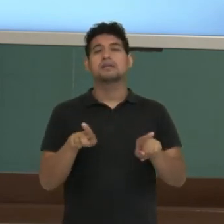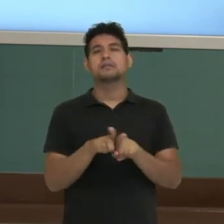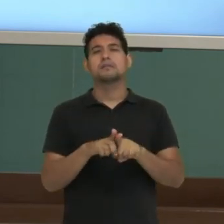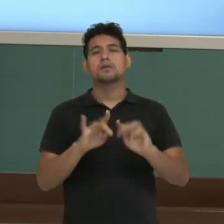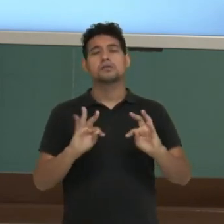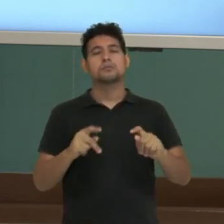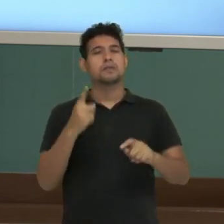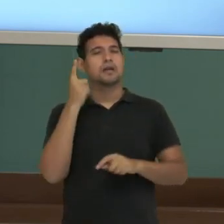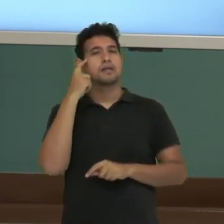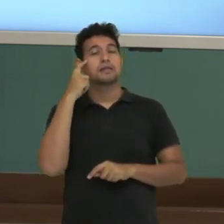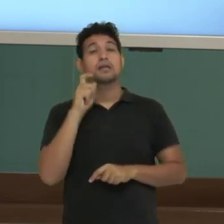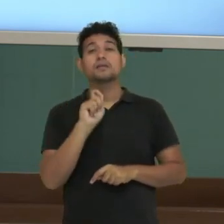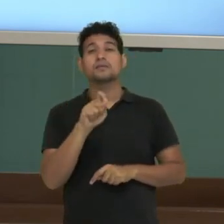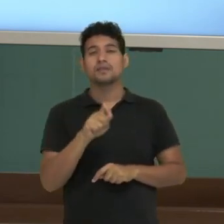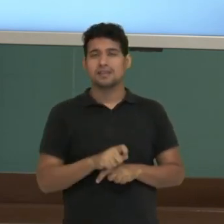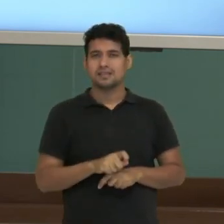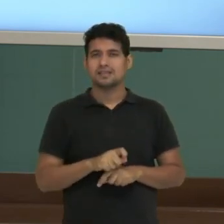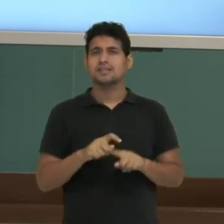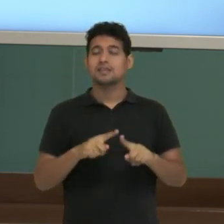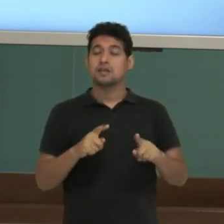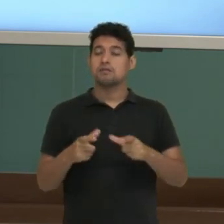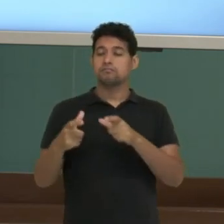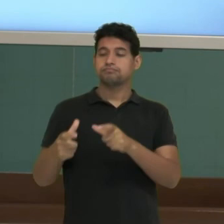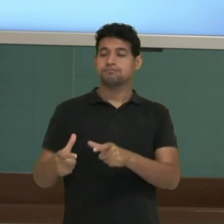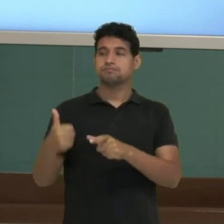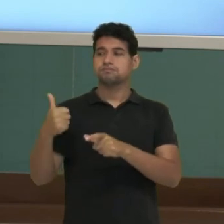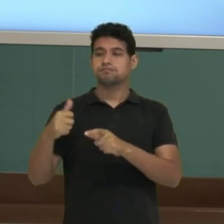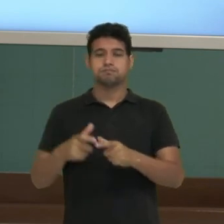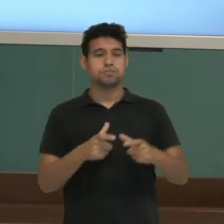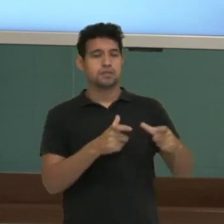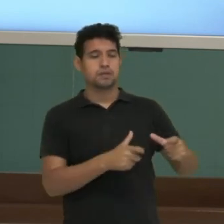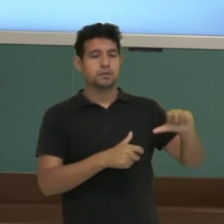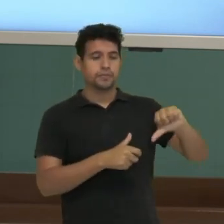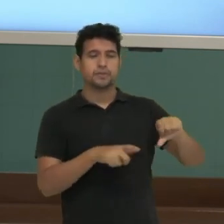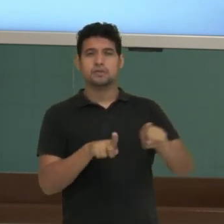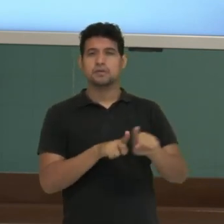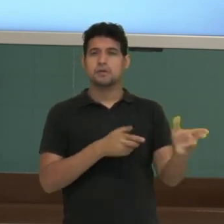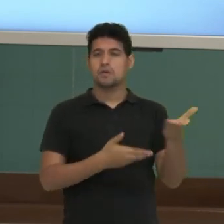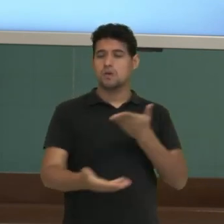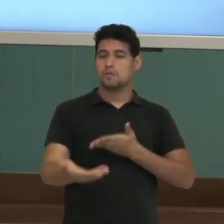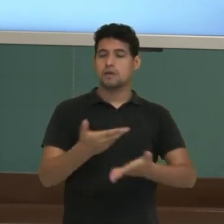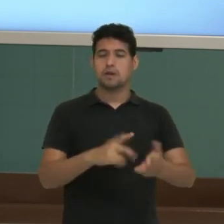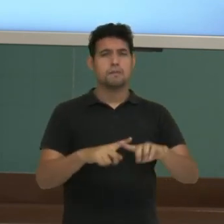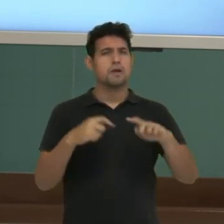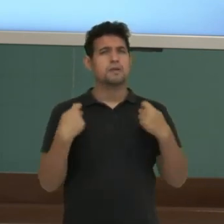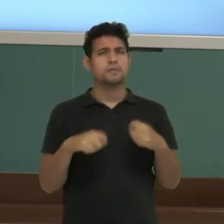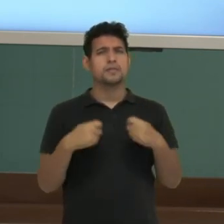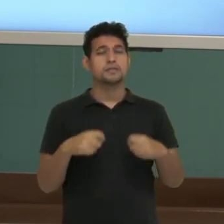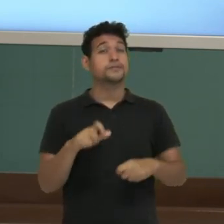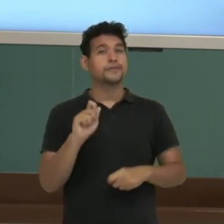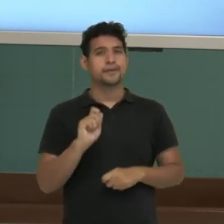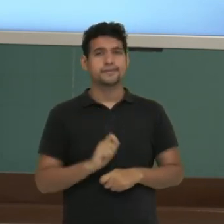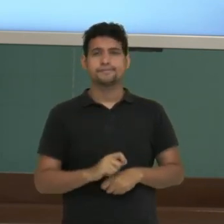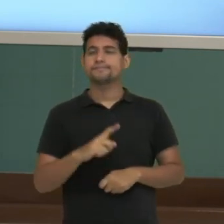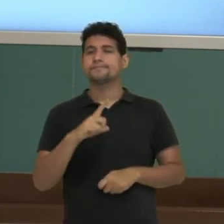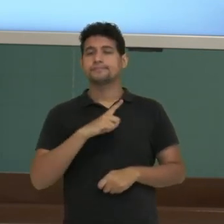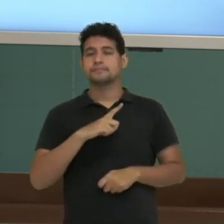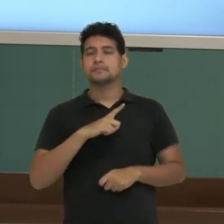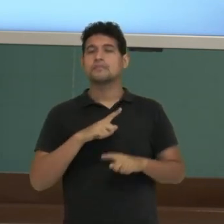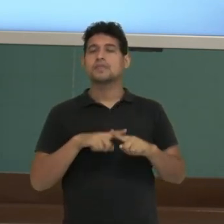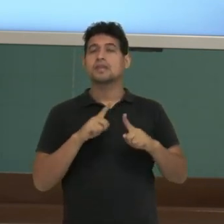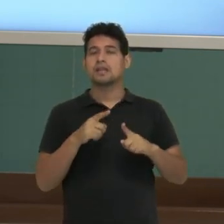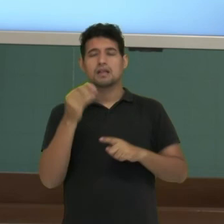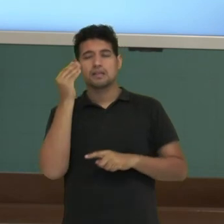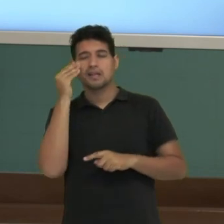esta ideia de que lado positivo e lado negativo estão compartilhando, mas devem ser sempre na tentativa